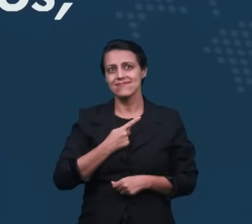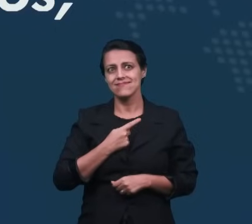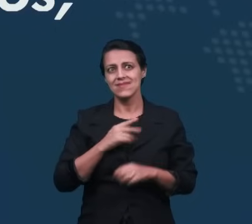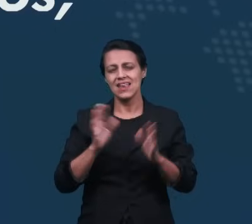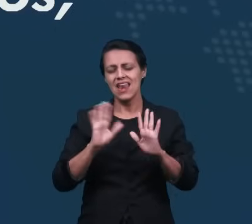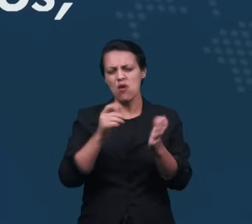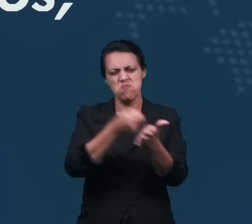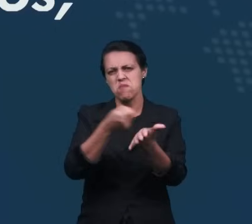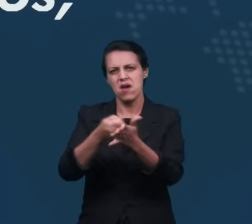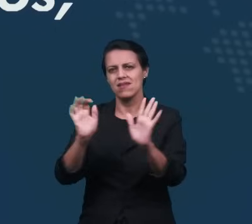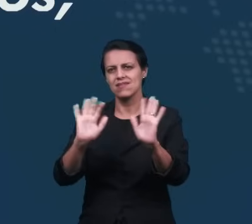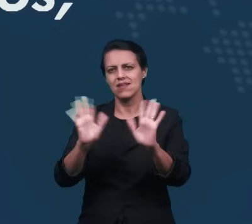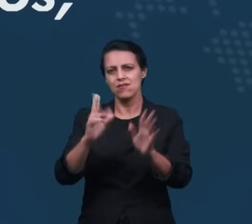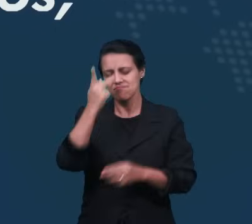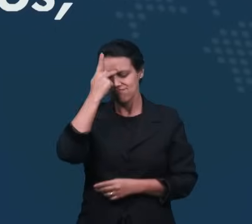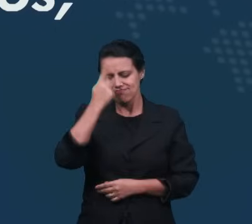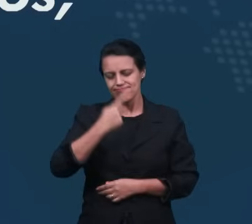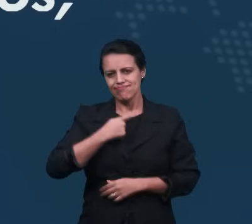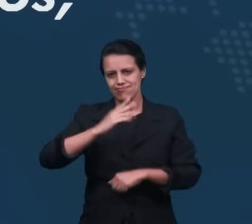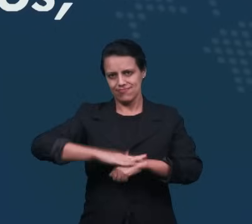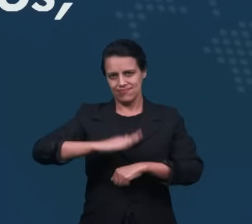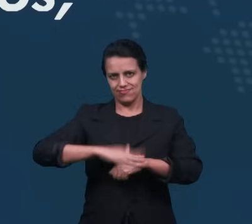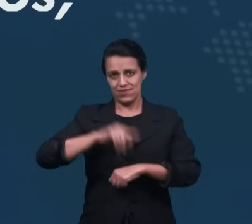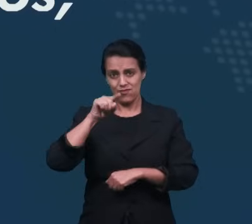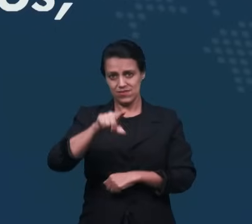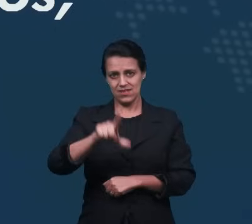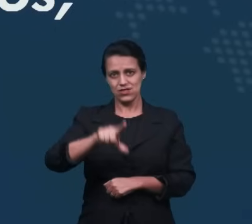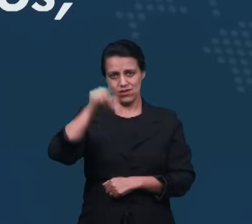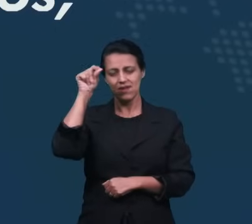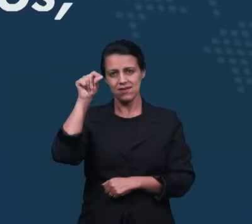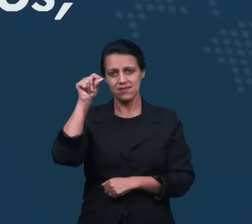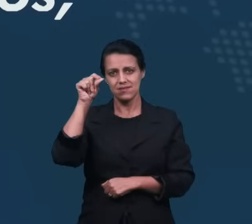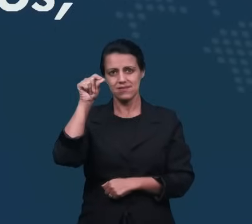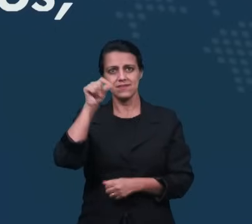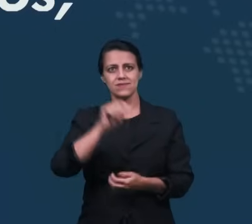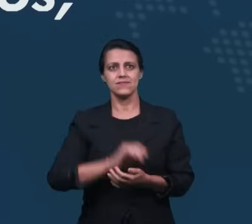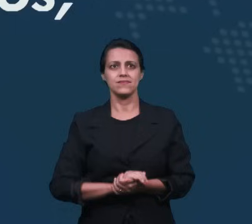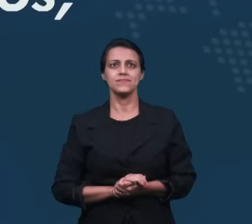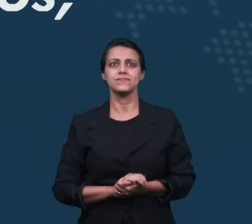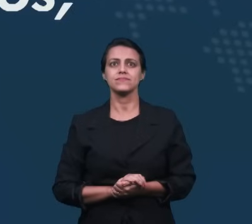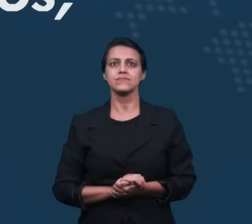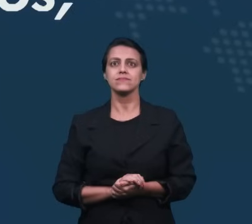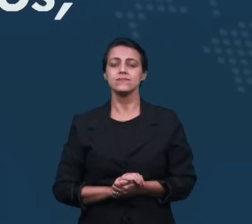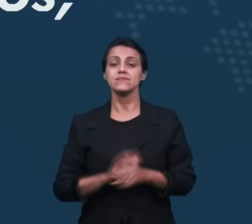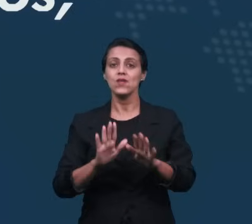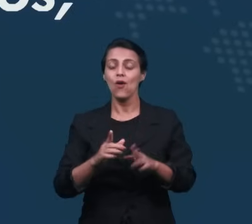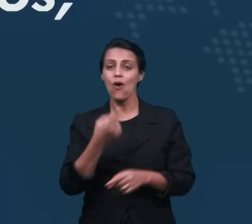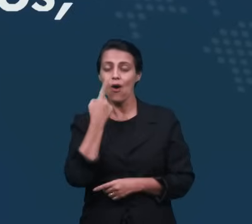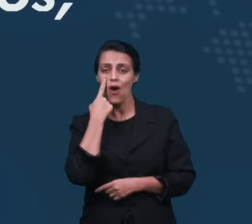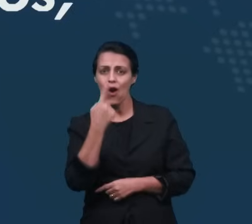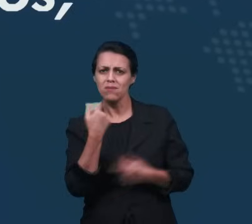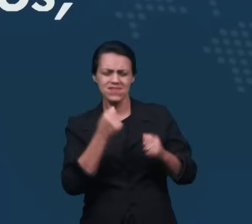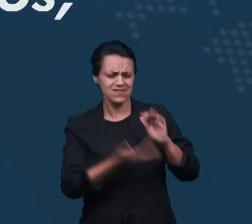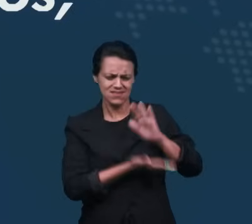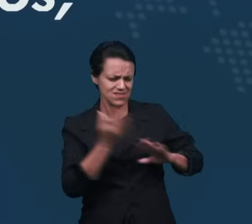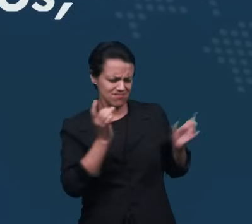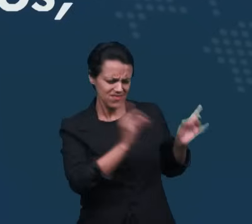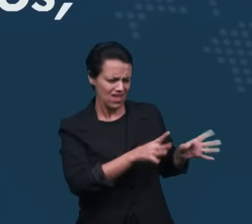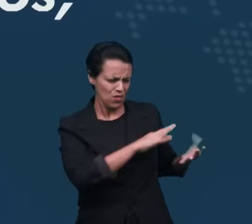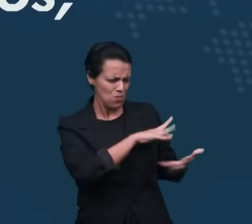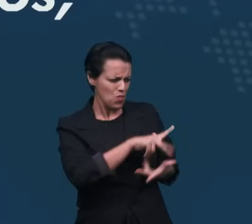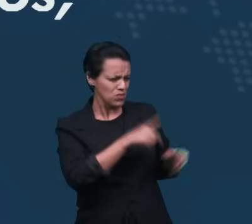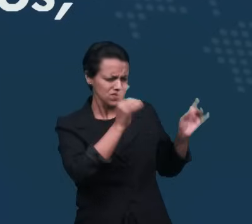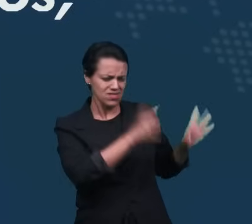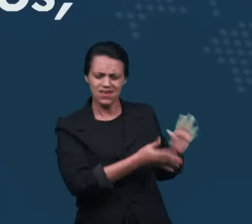lugar. A sua decisão: fugir, sai de confusão que está por aí. Ela